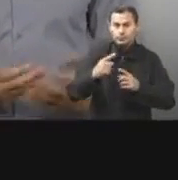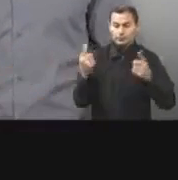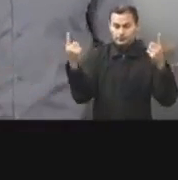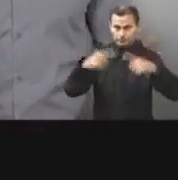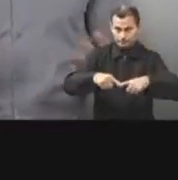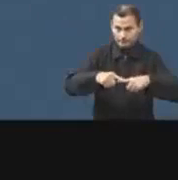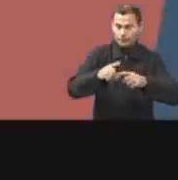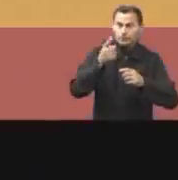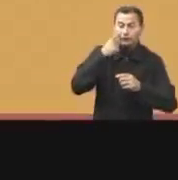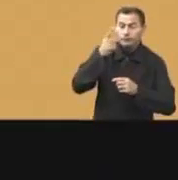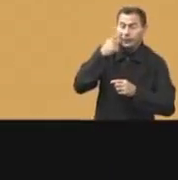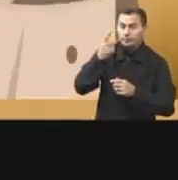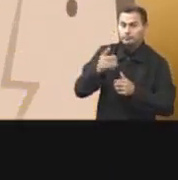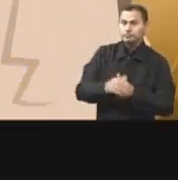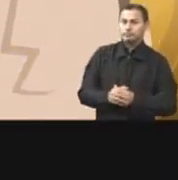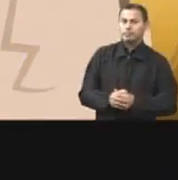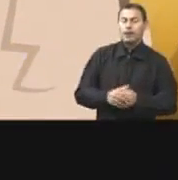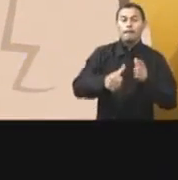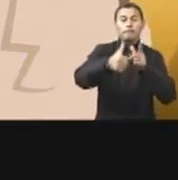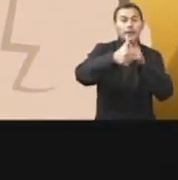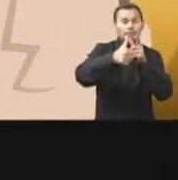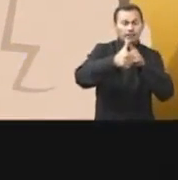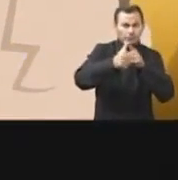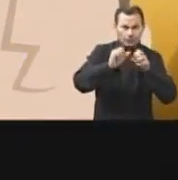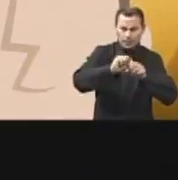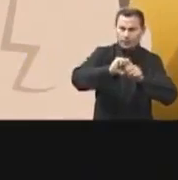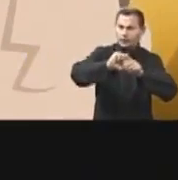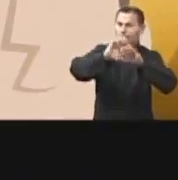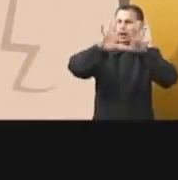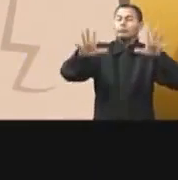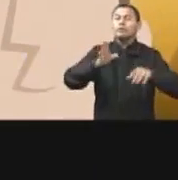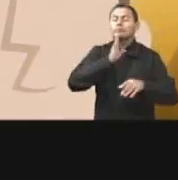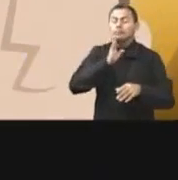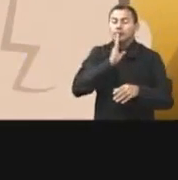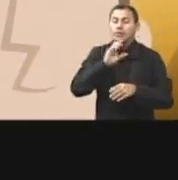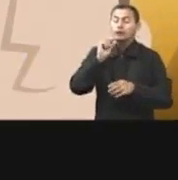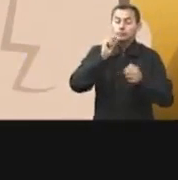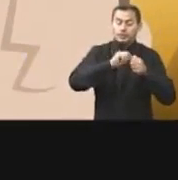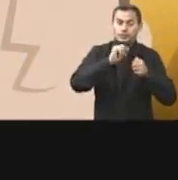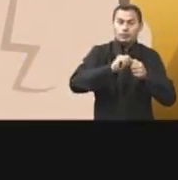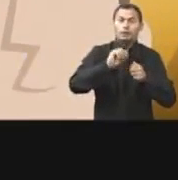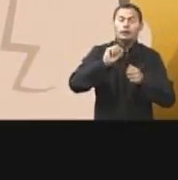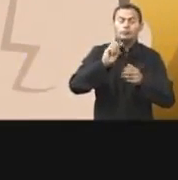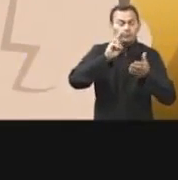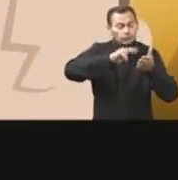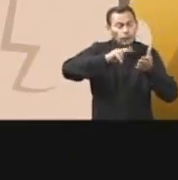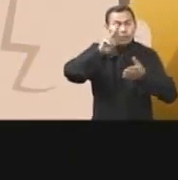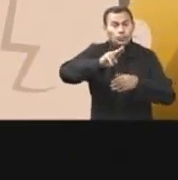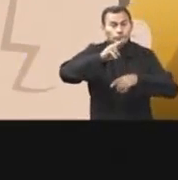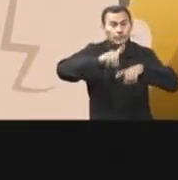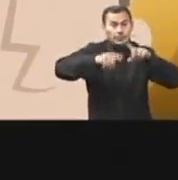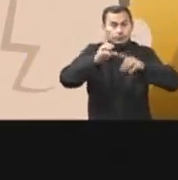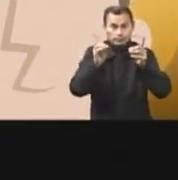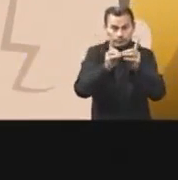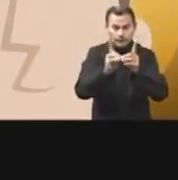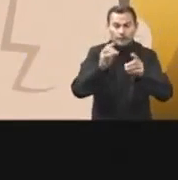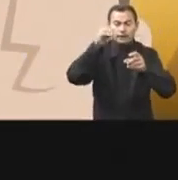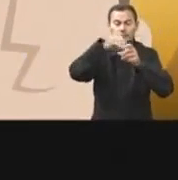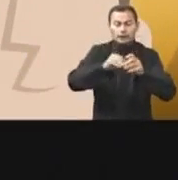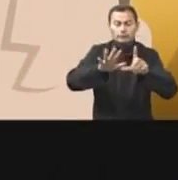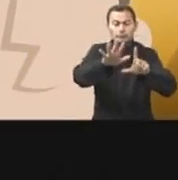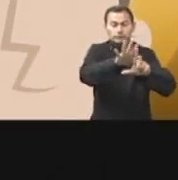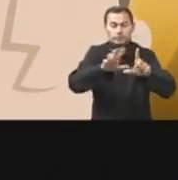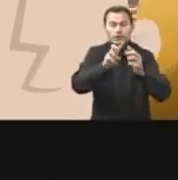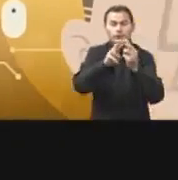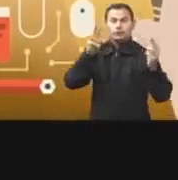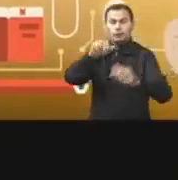desafios. Vamos lá? Primeiro, ficou claro que o conhecimento vem ao fazer uso do material didático disponível no ambiente virtual